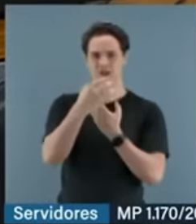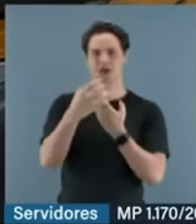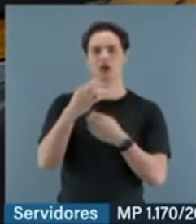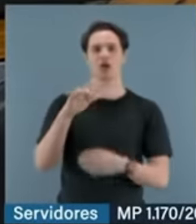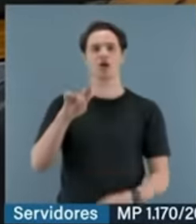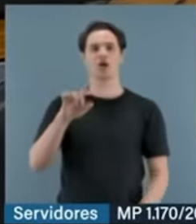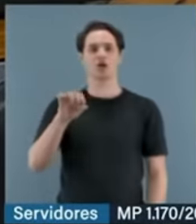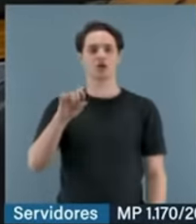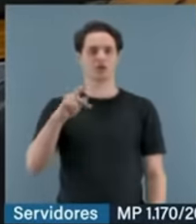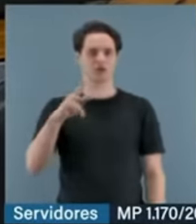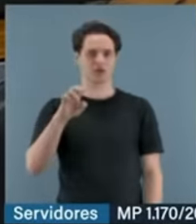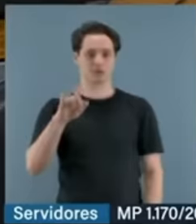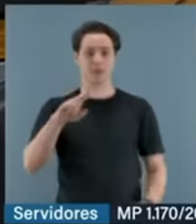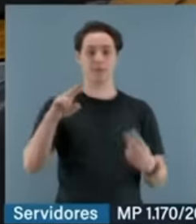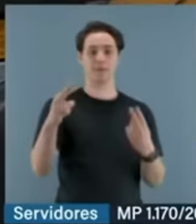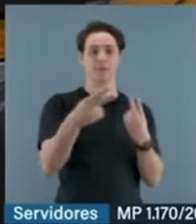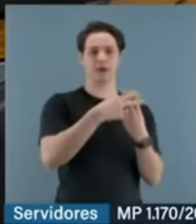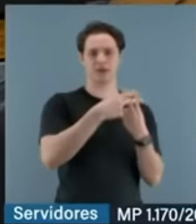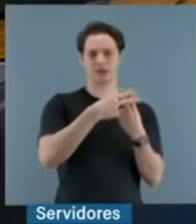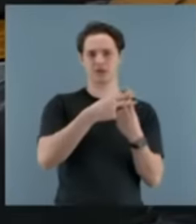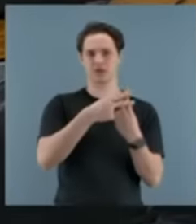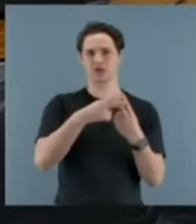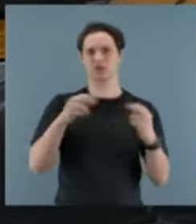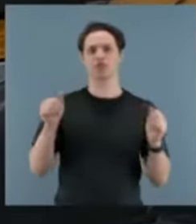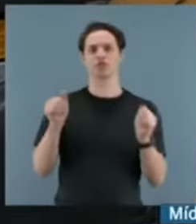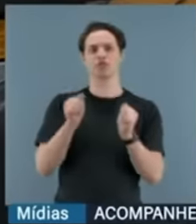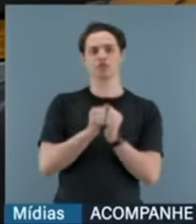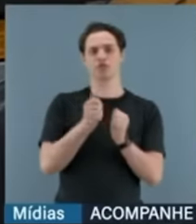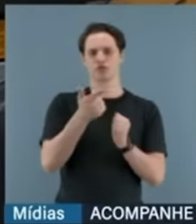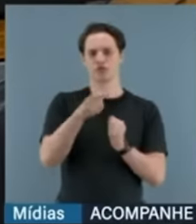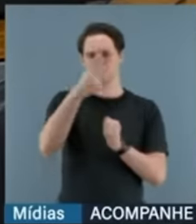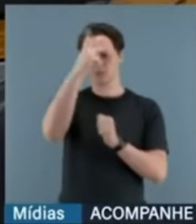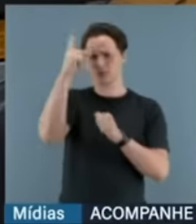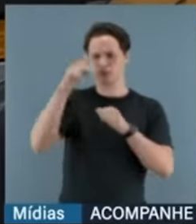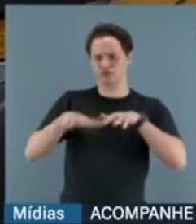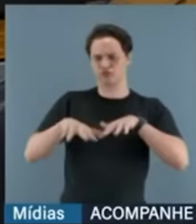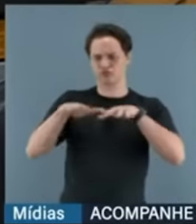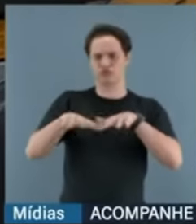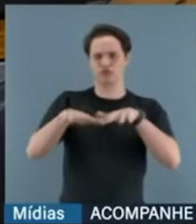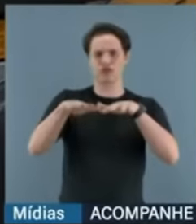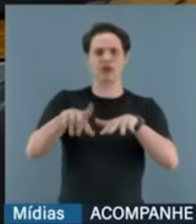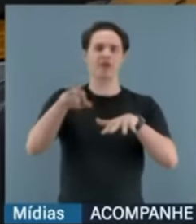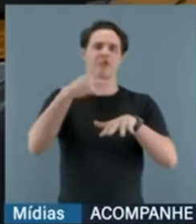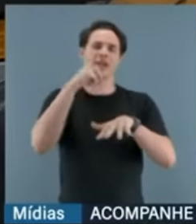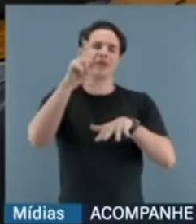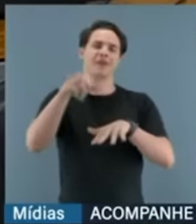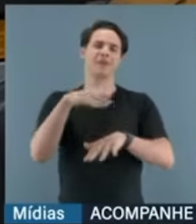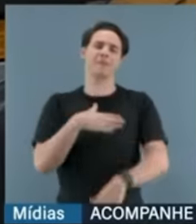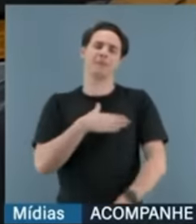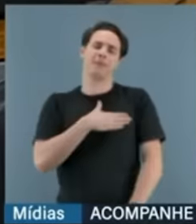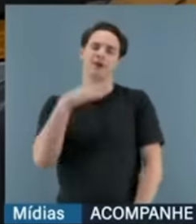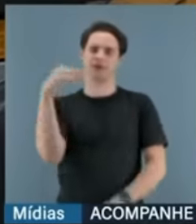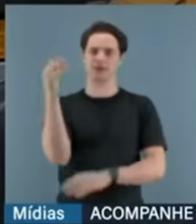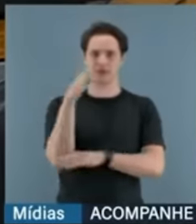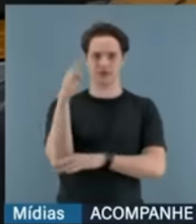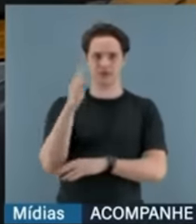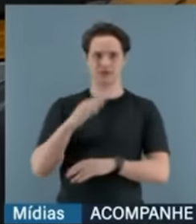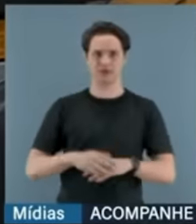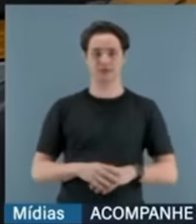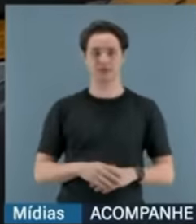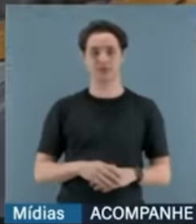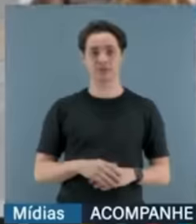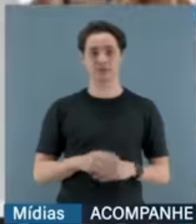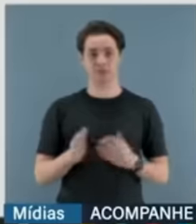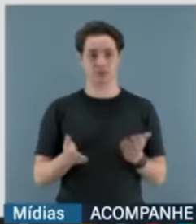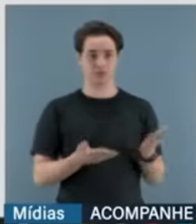presa junto com outros manifestantes que se dizem patriotas. Aí, ó,